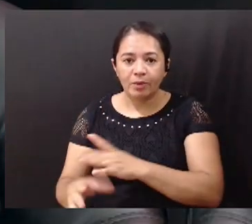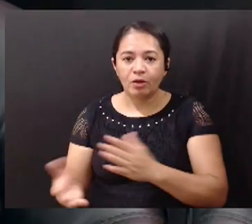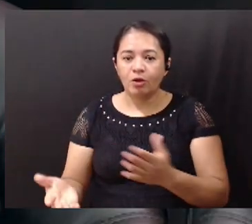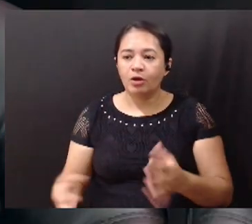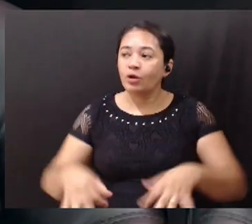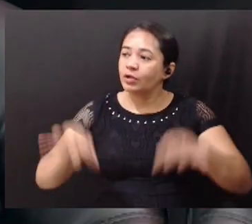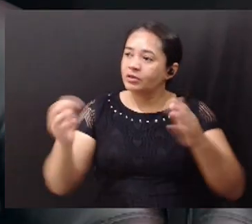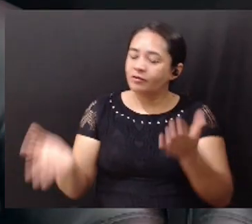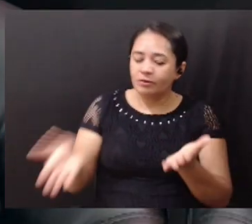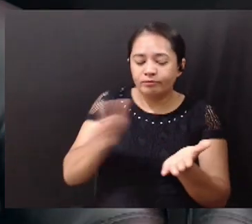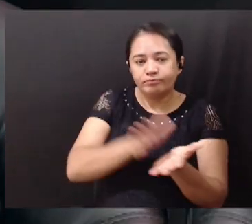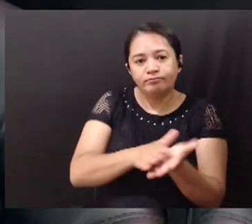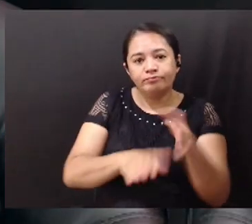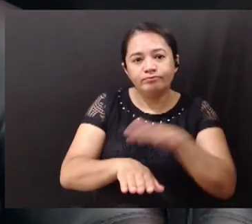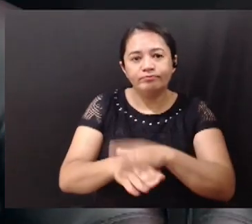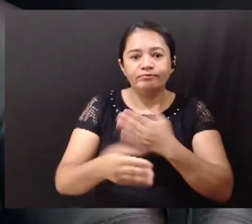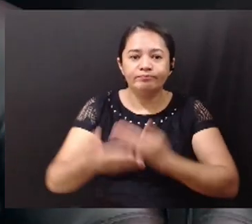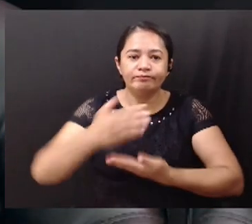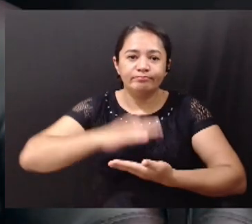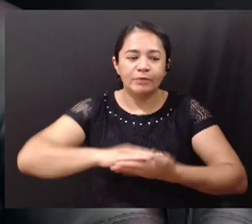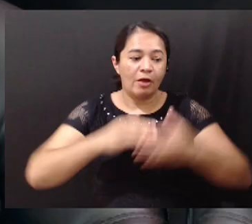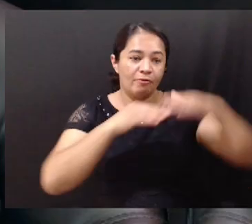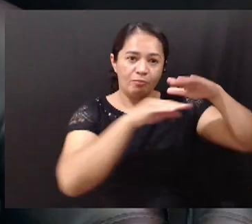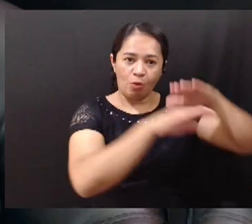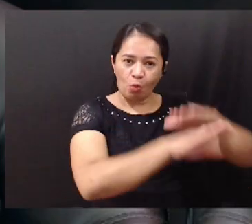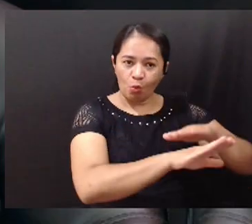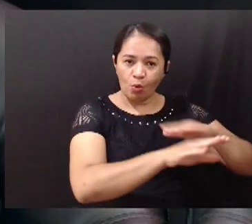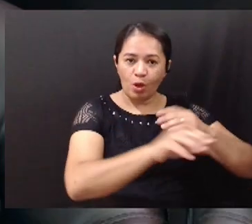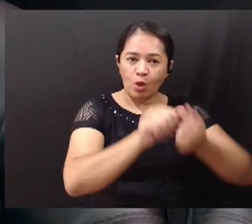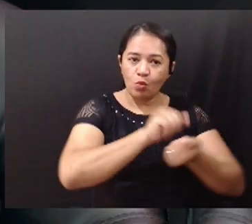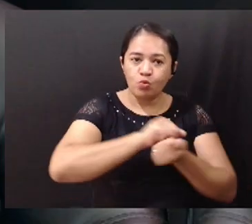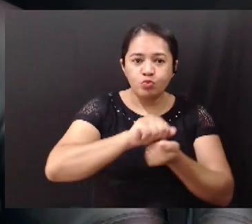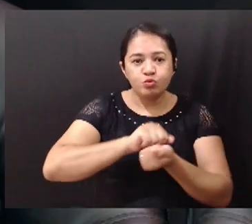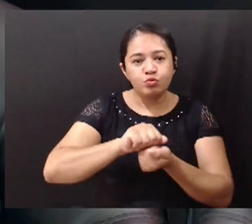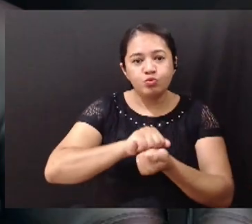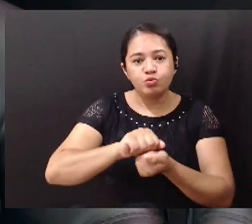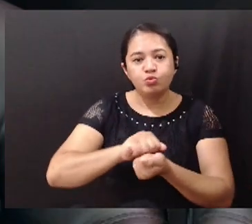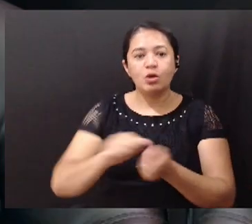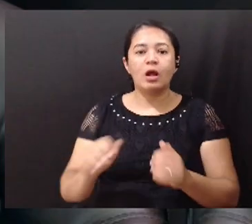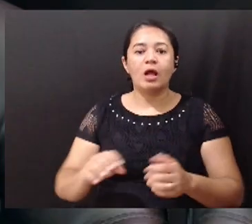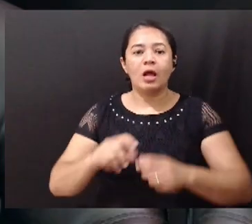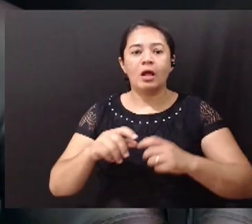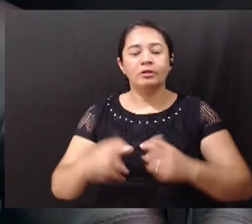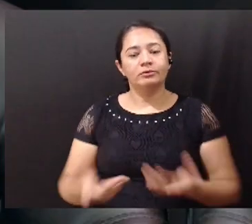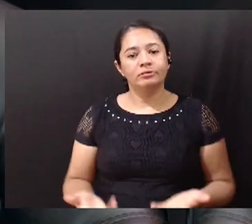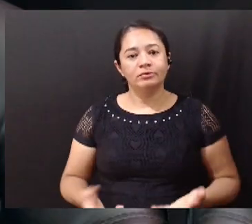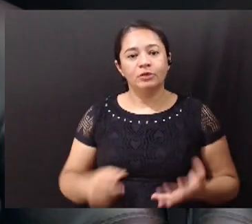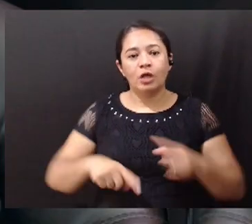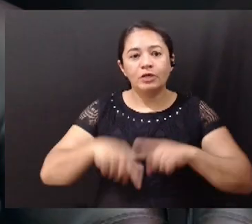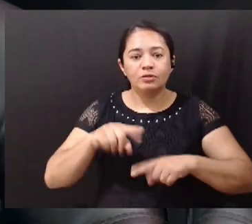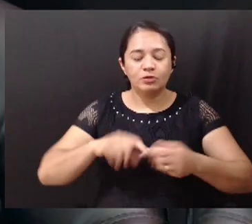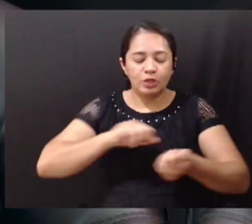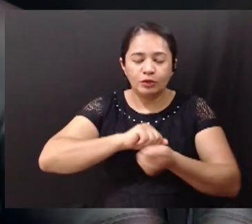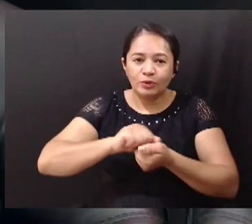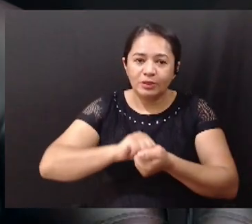vamos guardar o travesseiro, vamos lavar a louça do piquenique. E aí você começa a dar para o seu